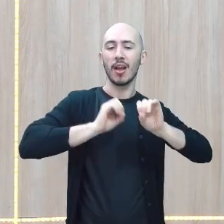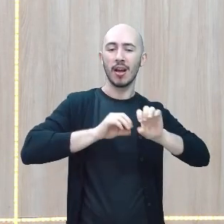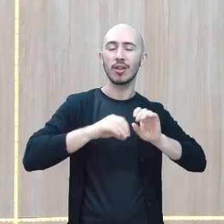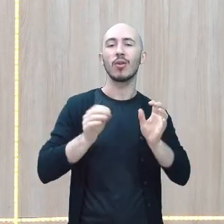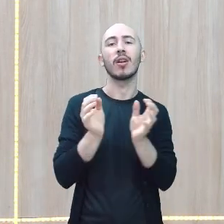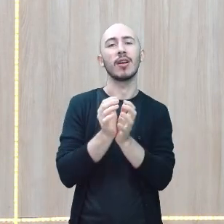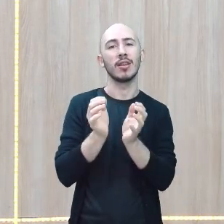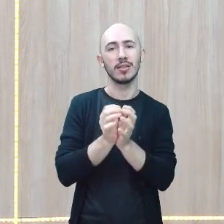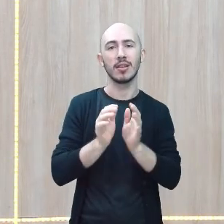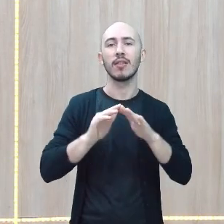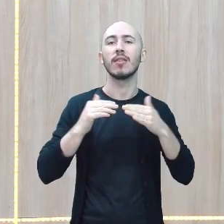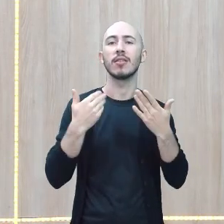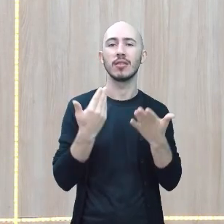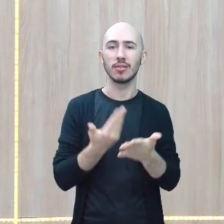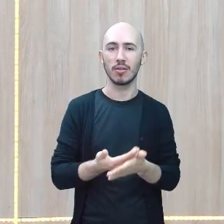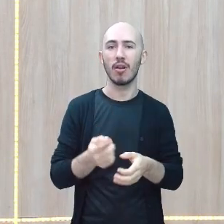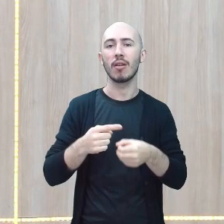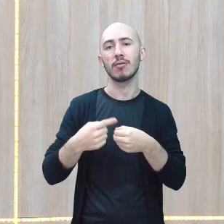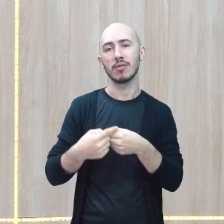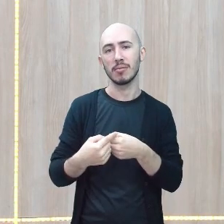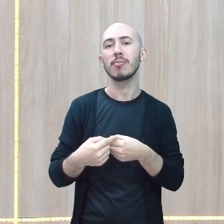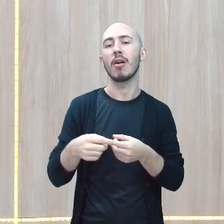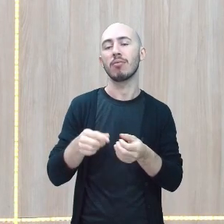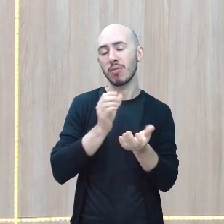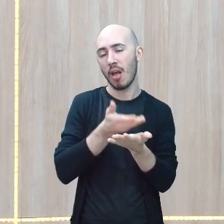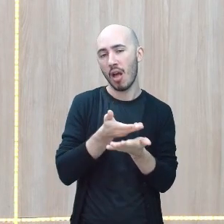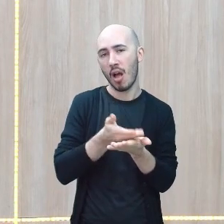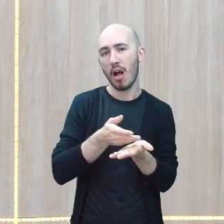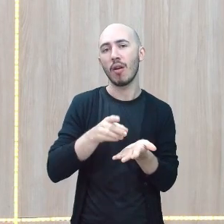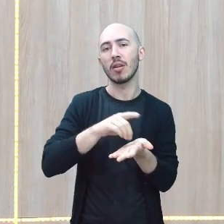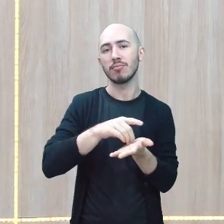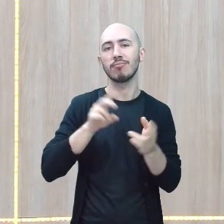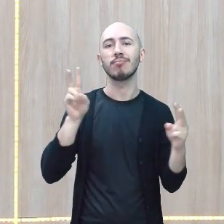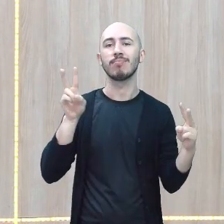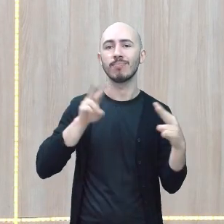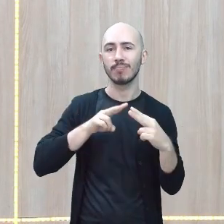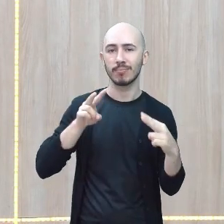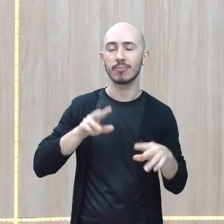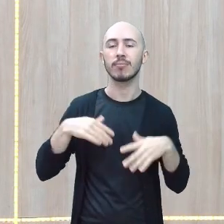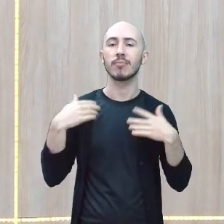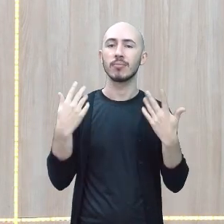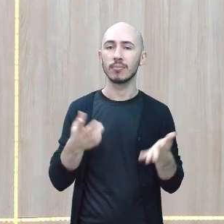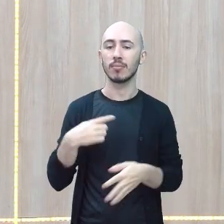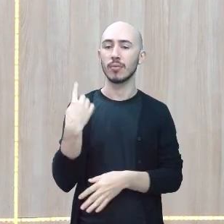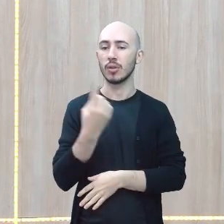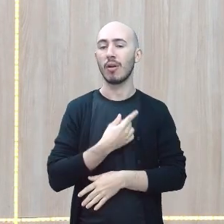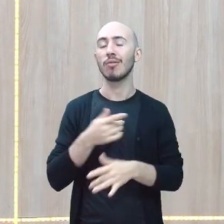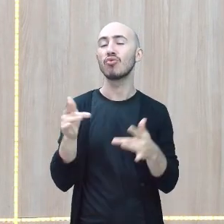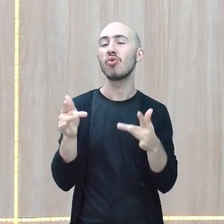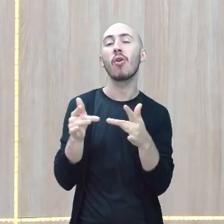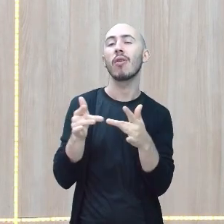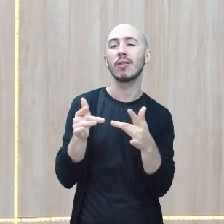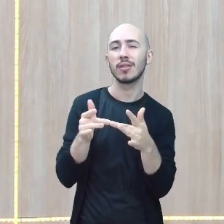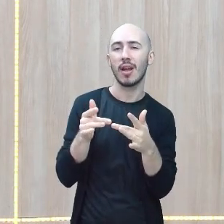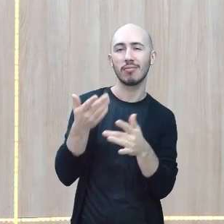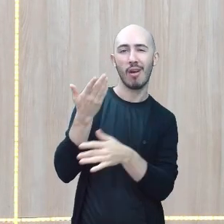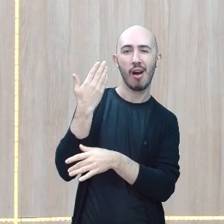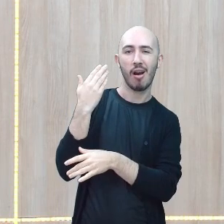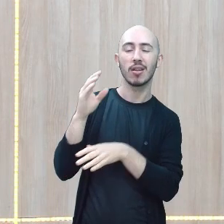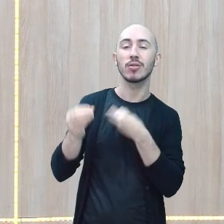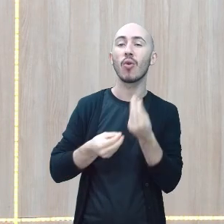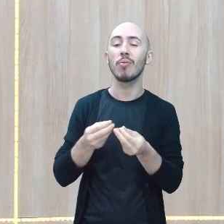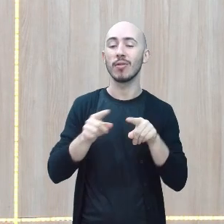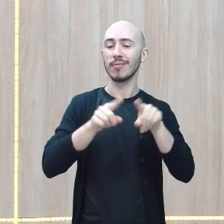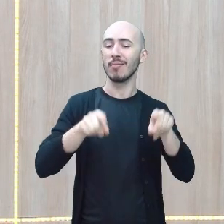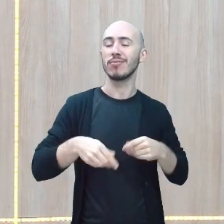na Escola Municipal para as Aulas Digitais. Então, o nosso contato, que era com vocês em sala de aula,